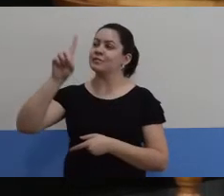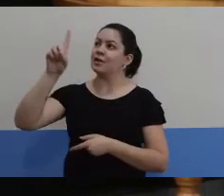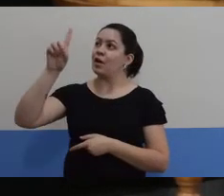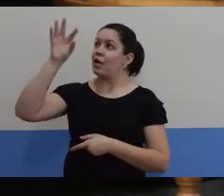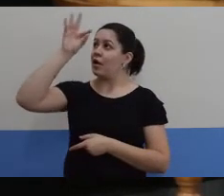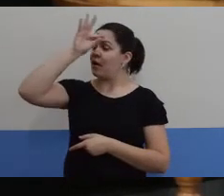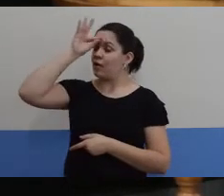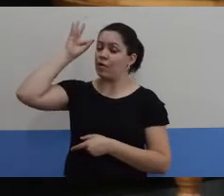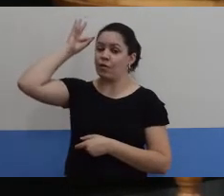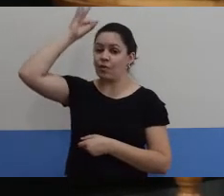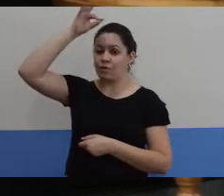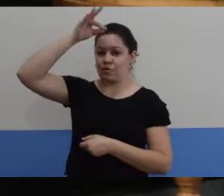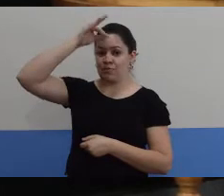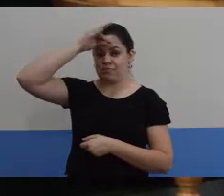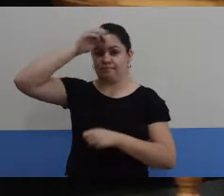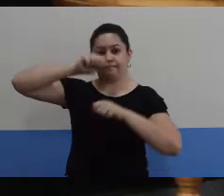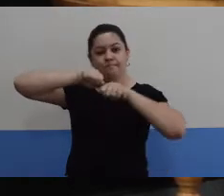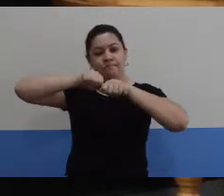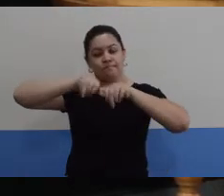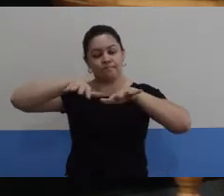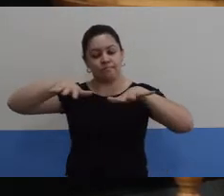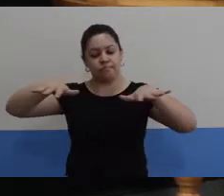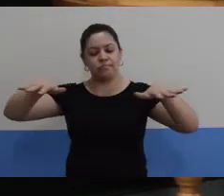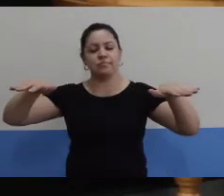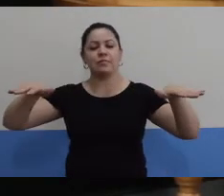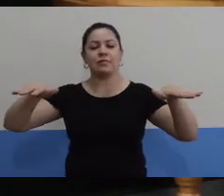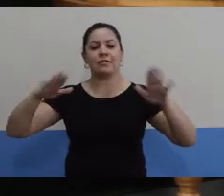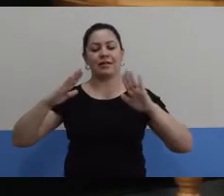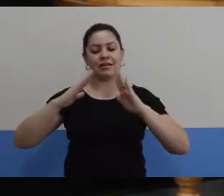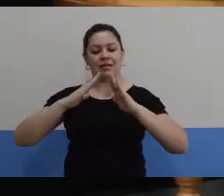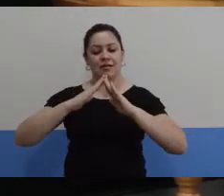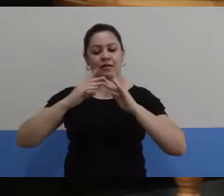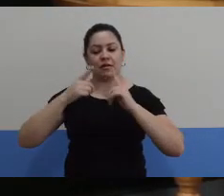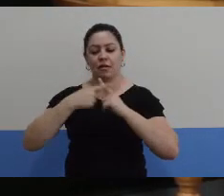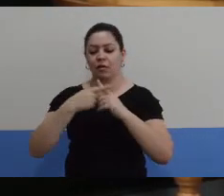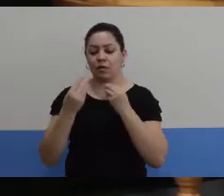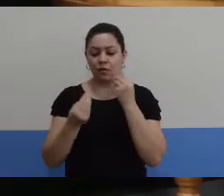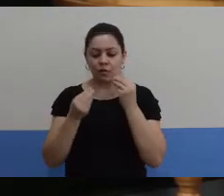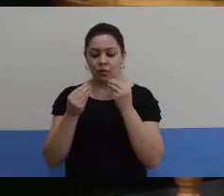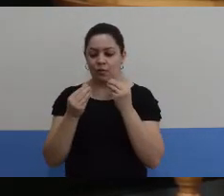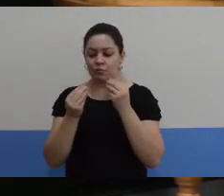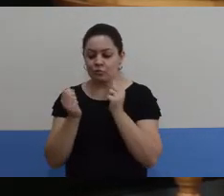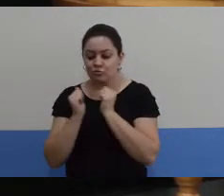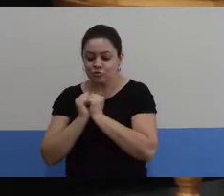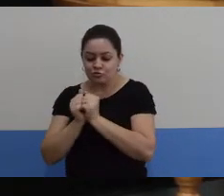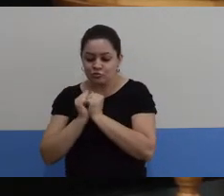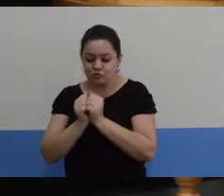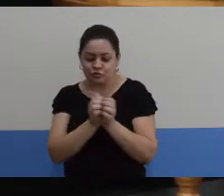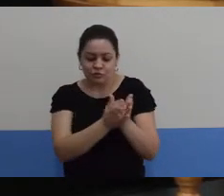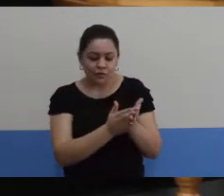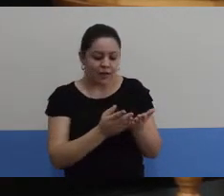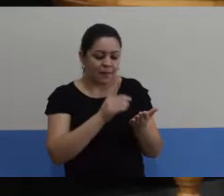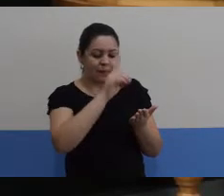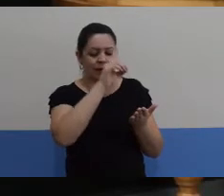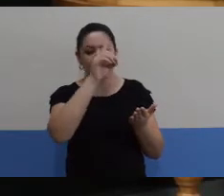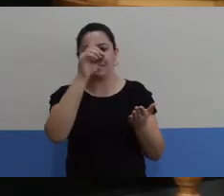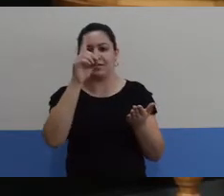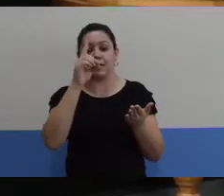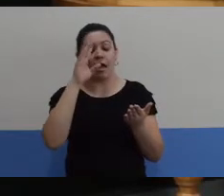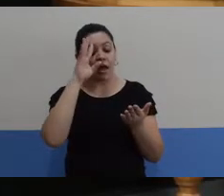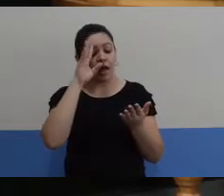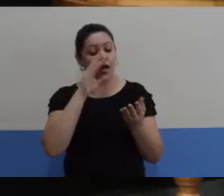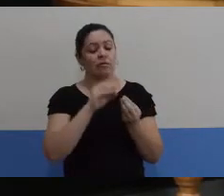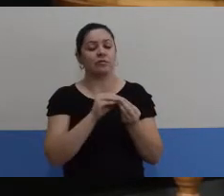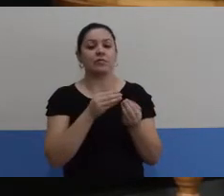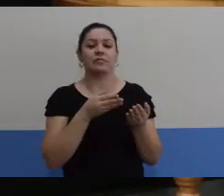diz à igreja, vamos fazer isto ouvindo juntos a palavra de Deus